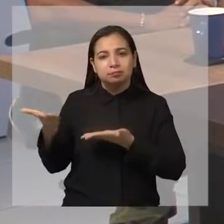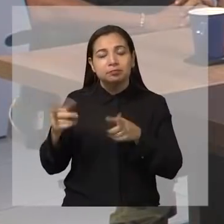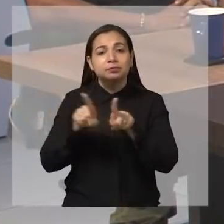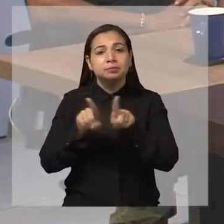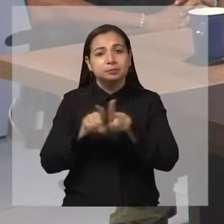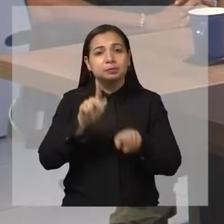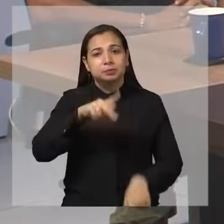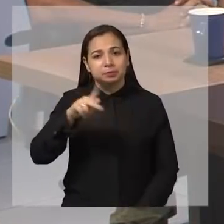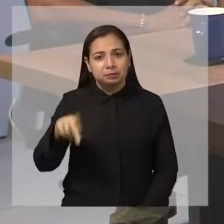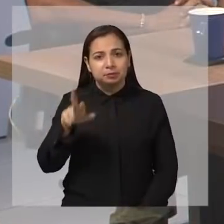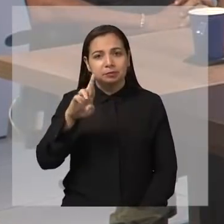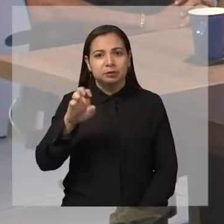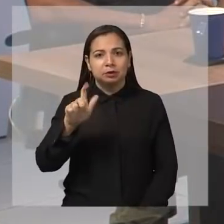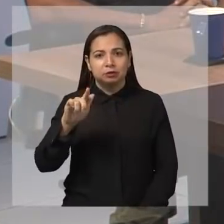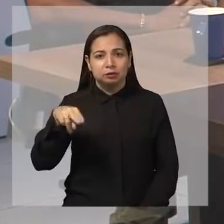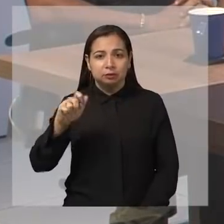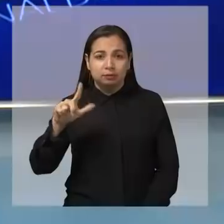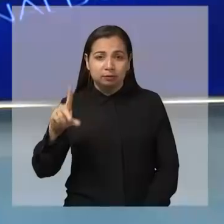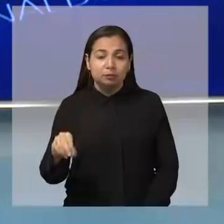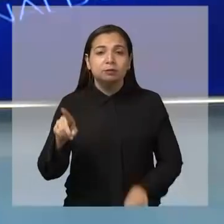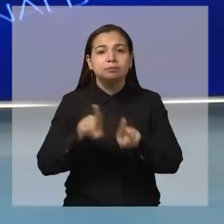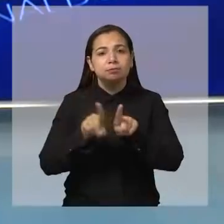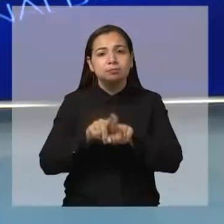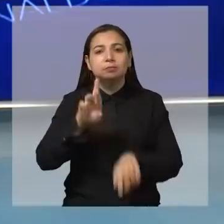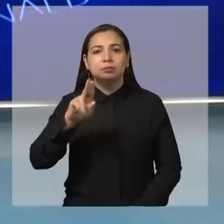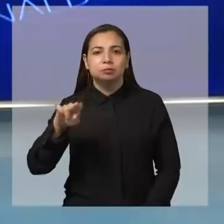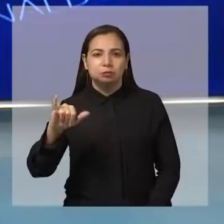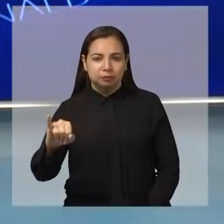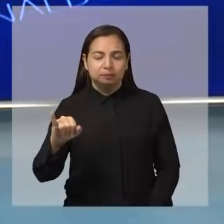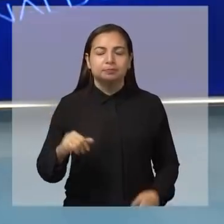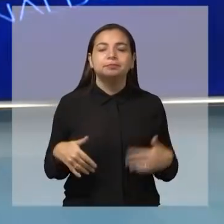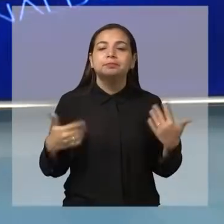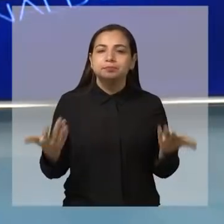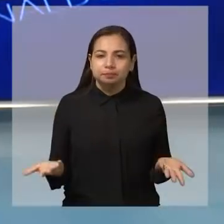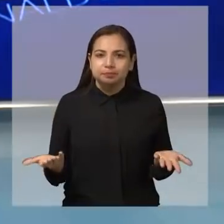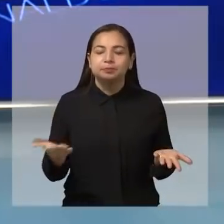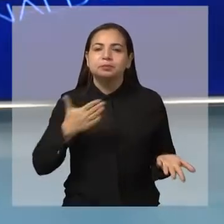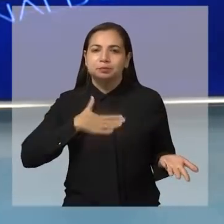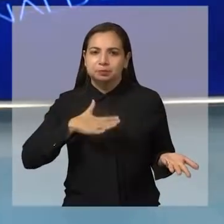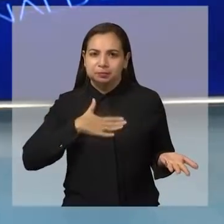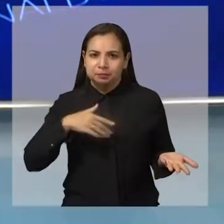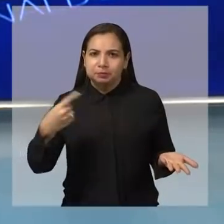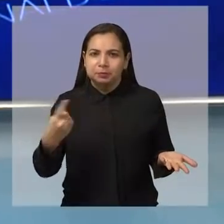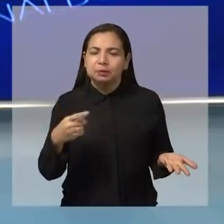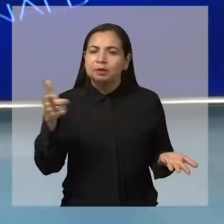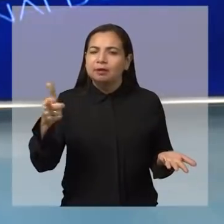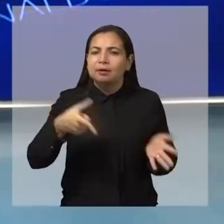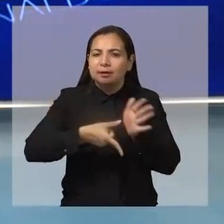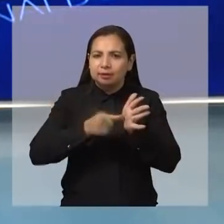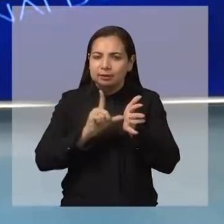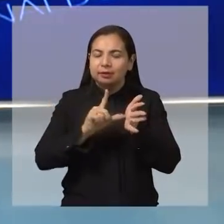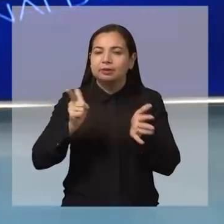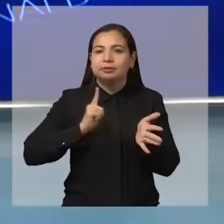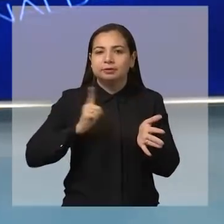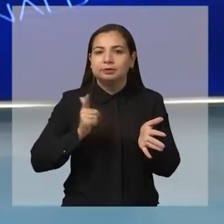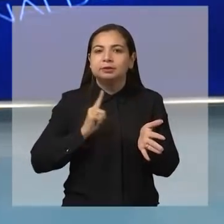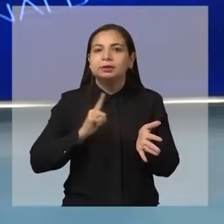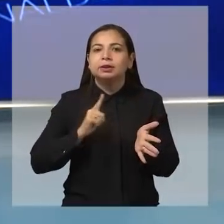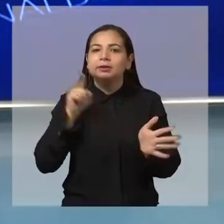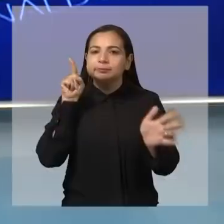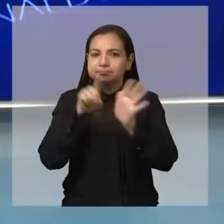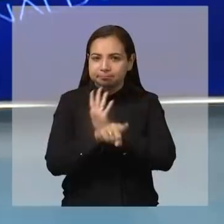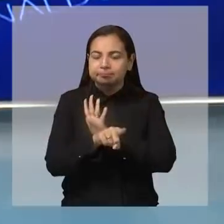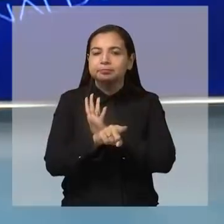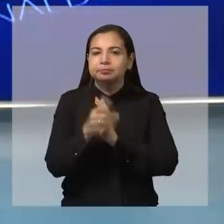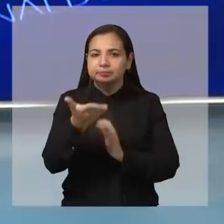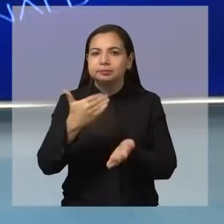dos professores Reginaldo Vasconcelos e Rui Martinho Rodrigues. No intervalo, professor Rui, o senhor tinha deixado uma questão no ar para o secretário responder.